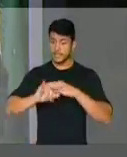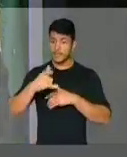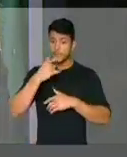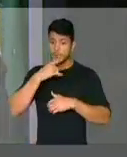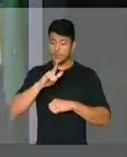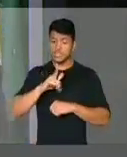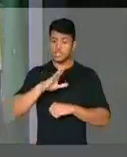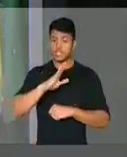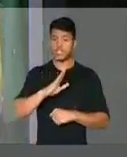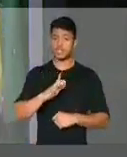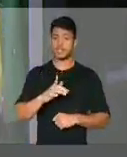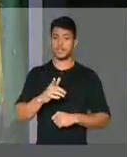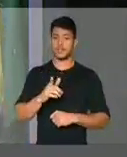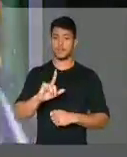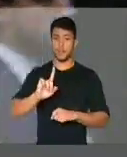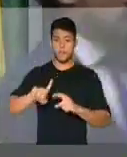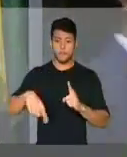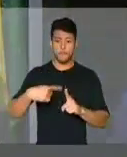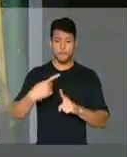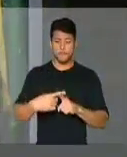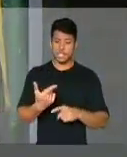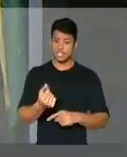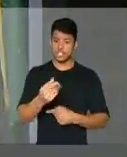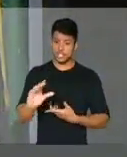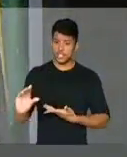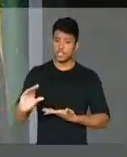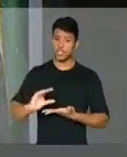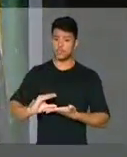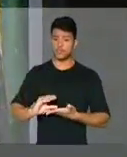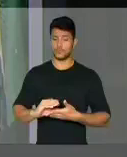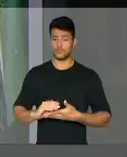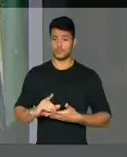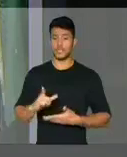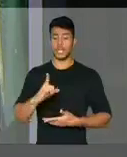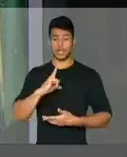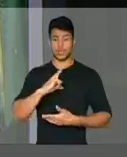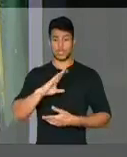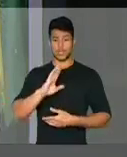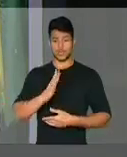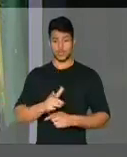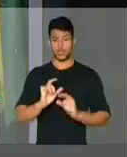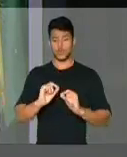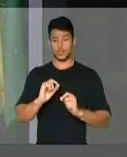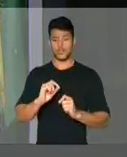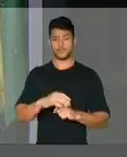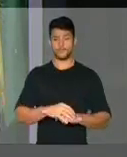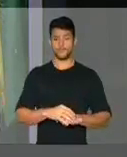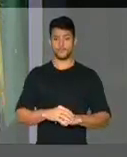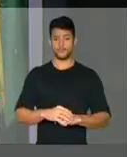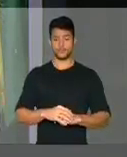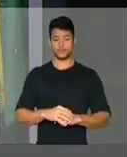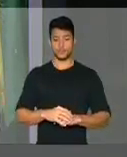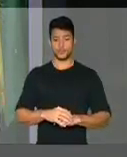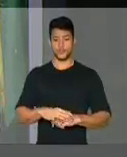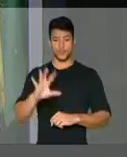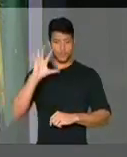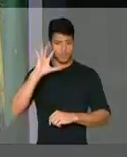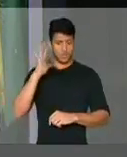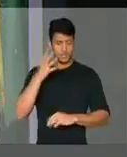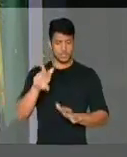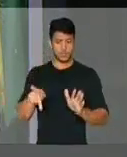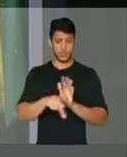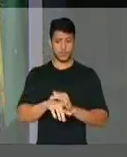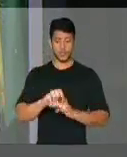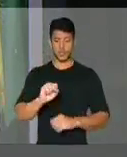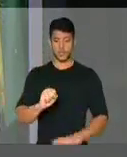também financeira do consumidor. Há aqui na minha mão uma decisão no Supremo Tribunal de